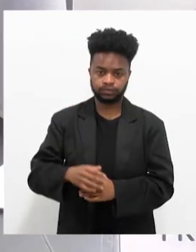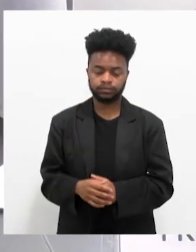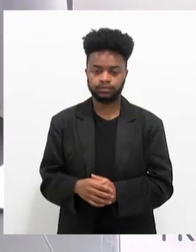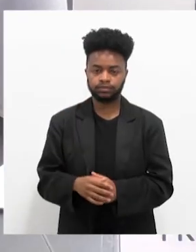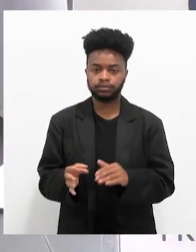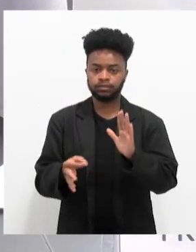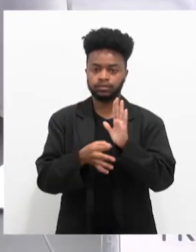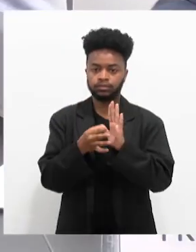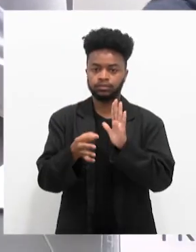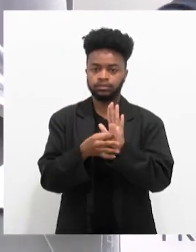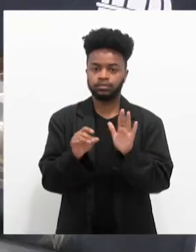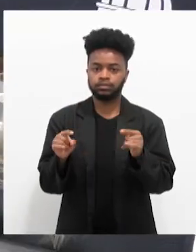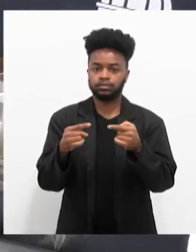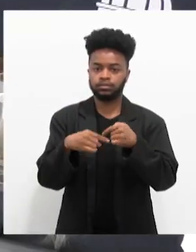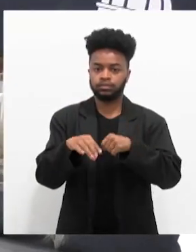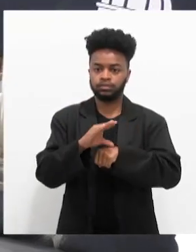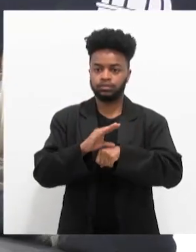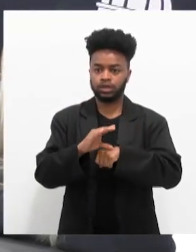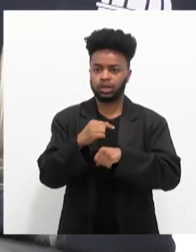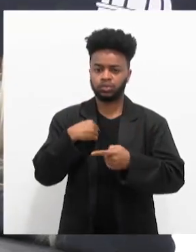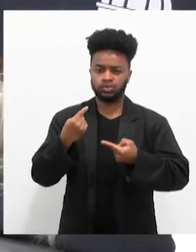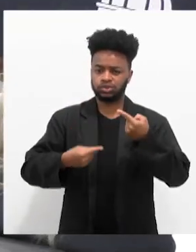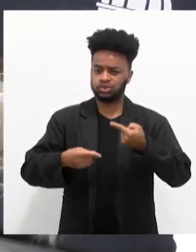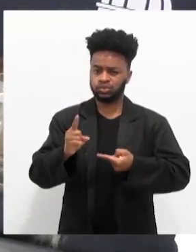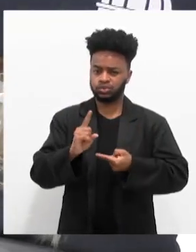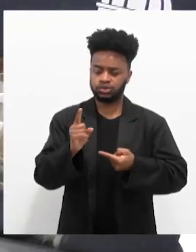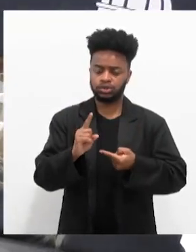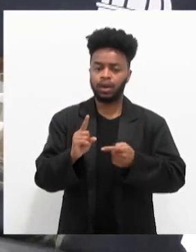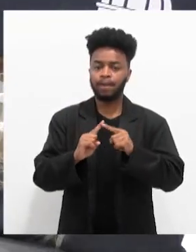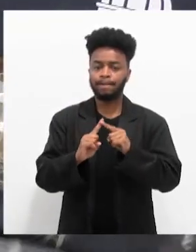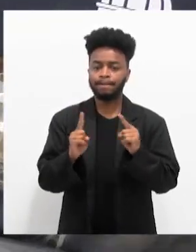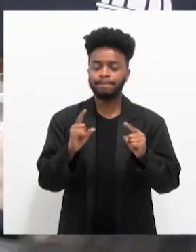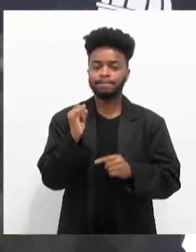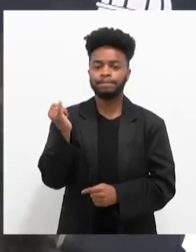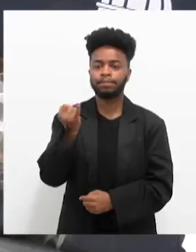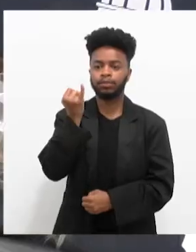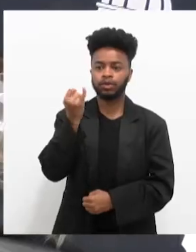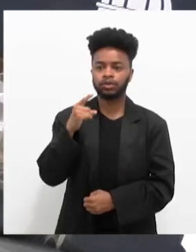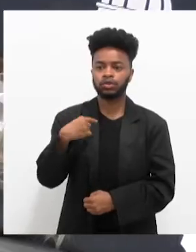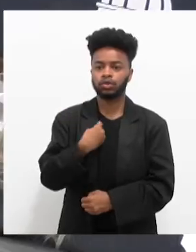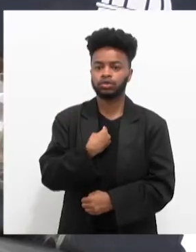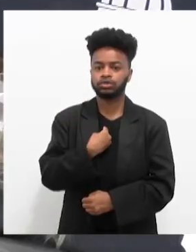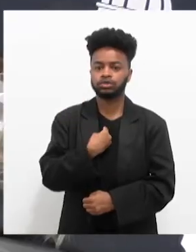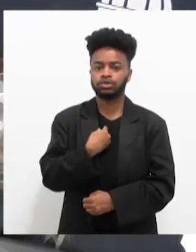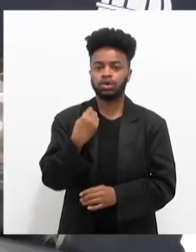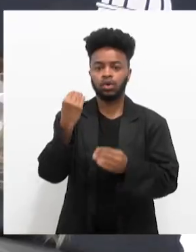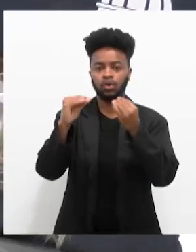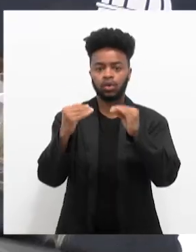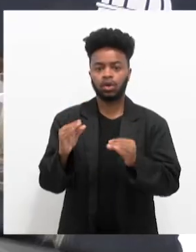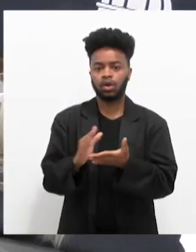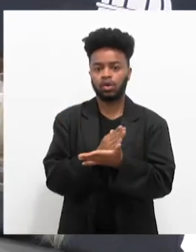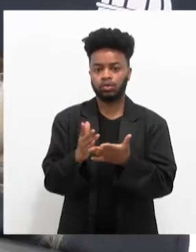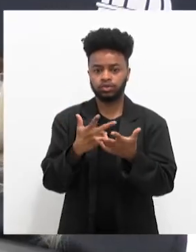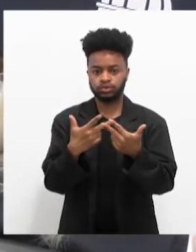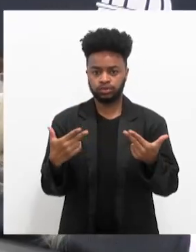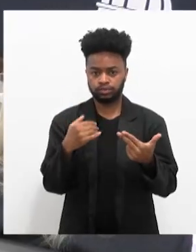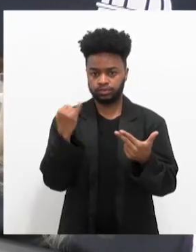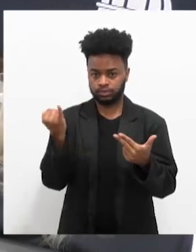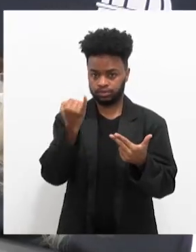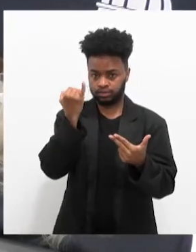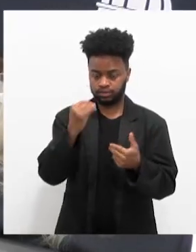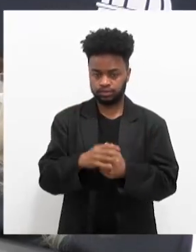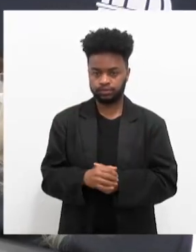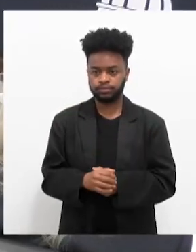Parecer é pela constitucionalidade. Eu não vou discutir o mérito, mas é importante a gente elencar algumas questões que eu acho que é importante, né? E